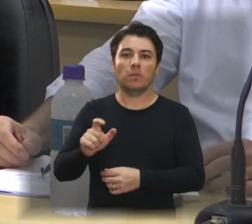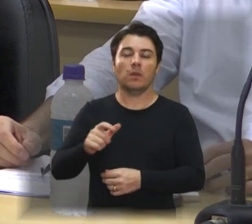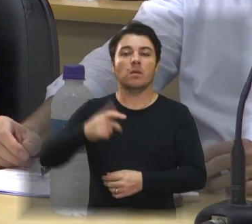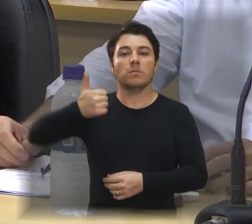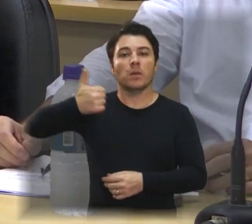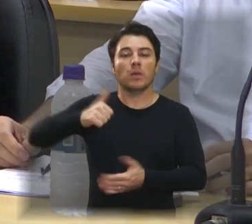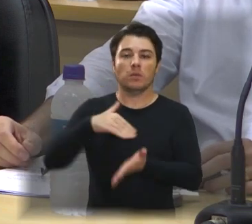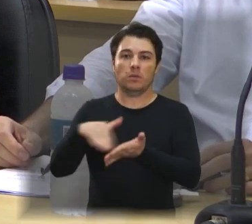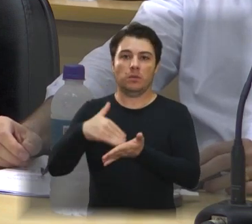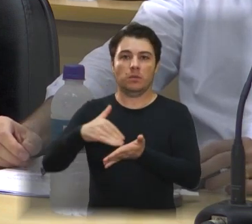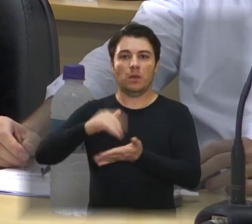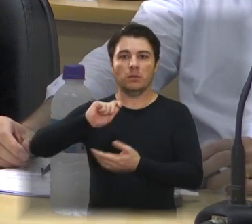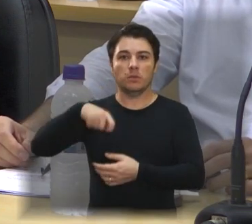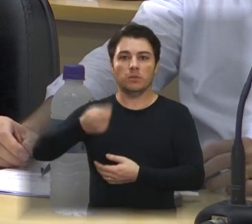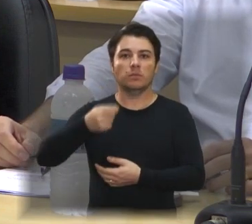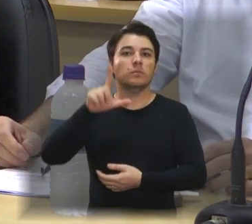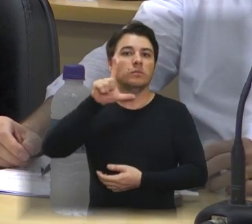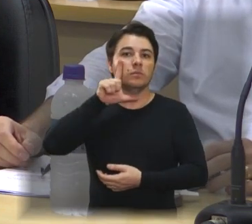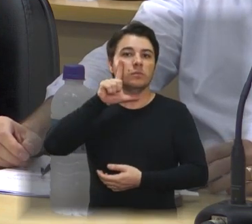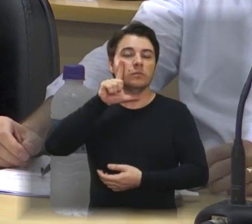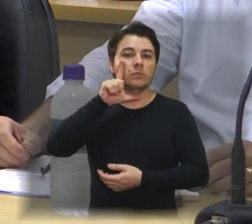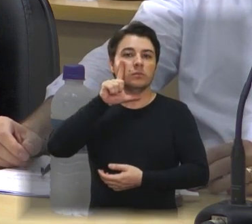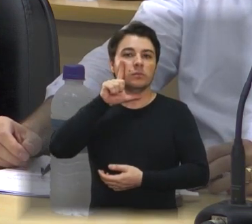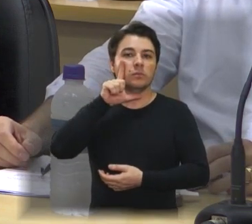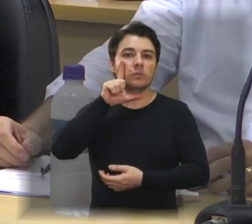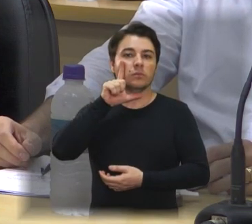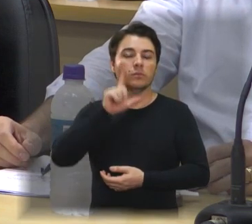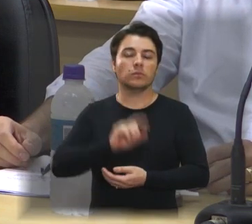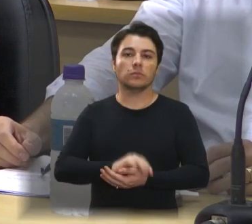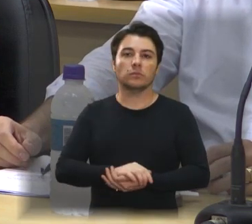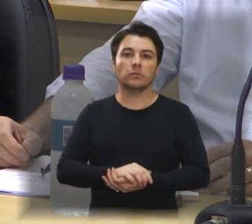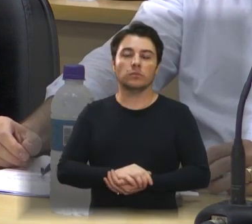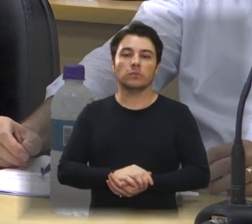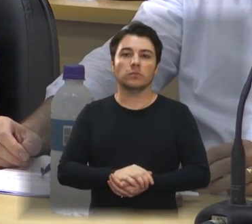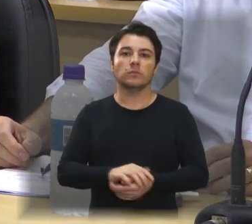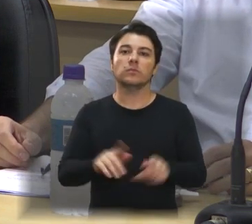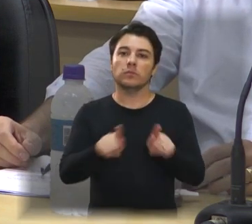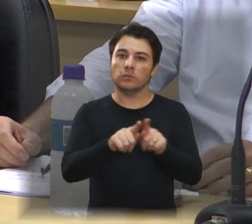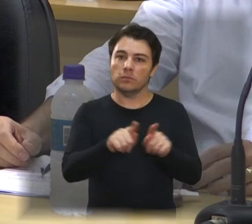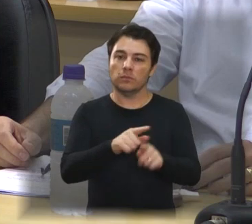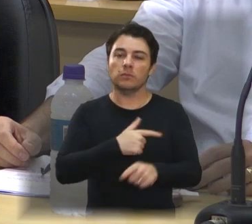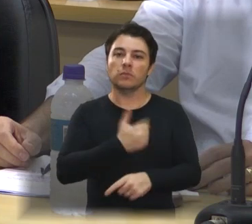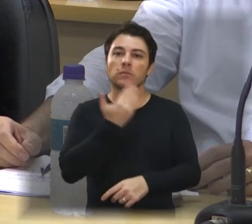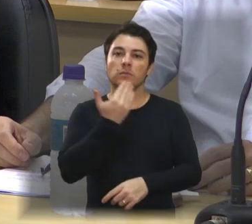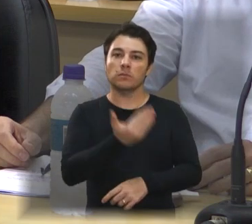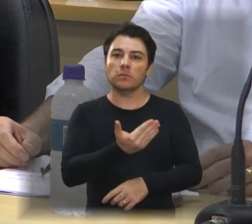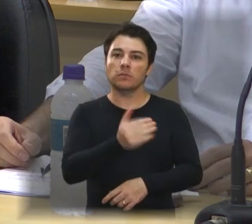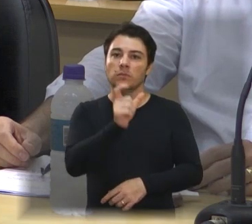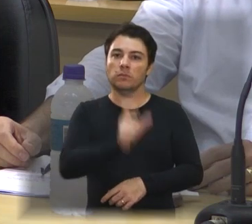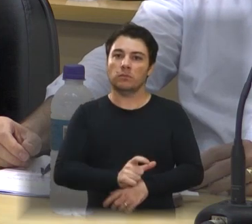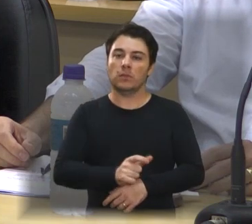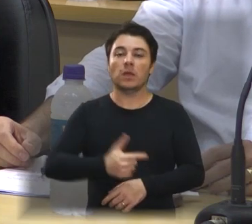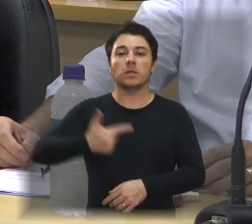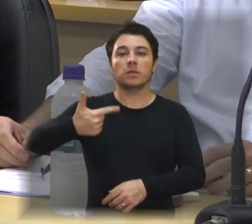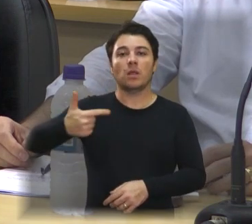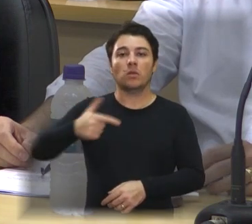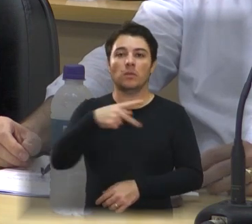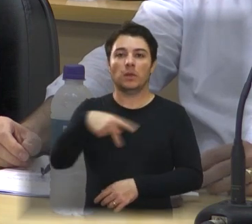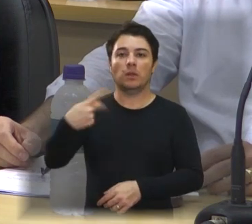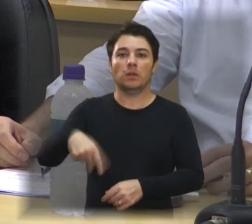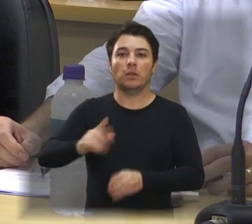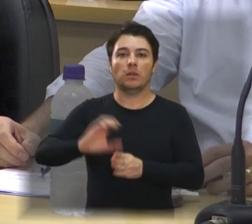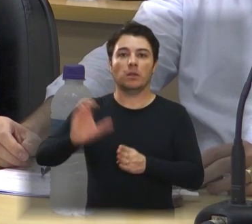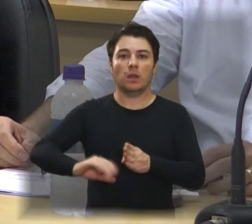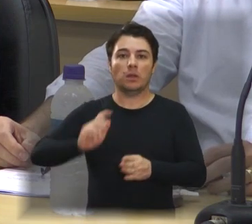primeiro-secretário Lucas greco E aí é cumprimentar e agradecer a presença do vice-presidente